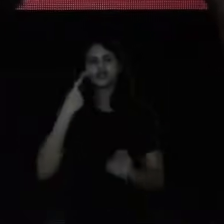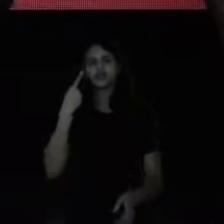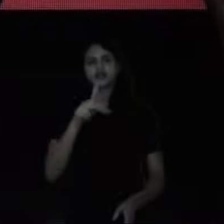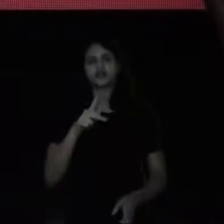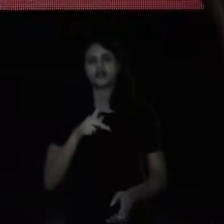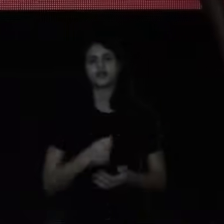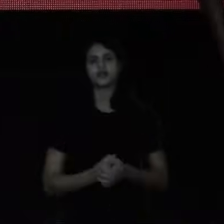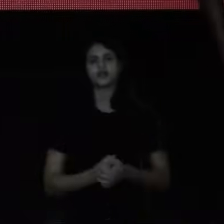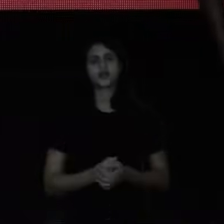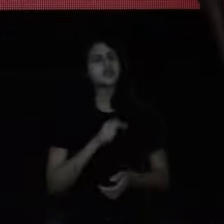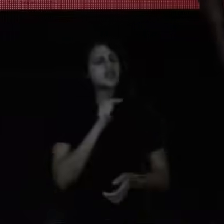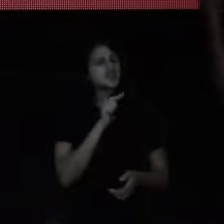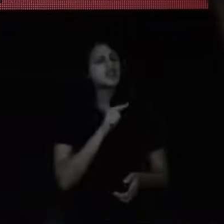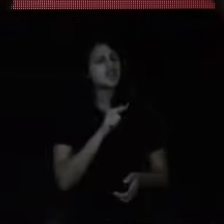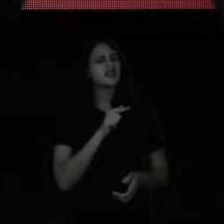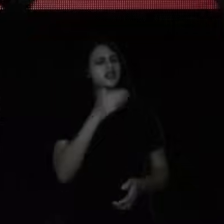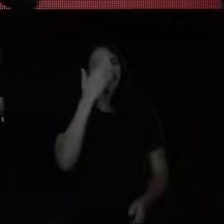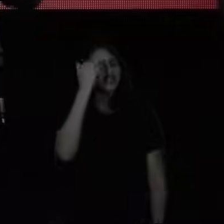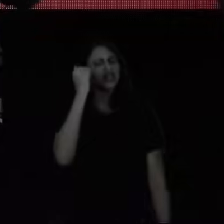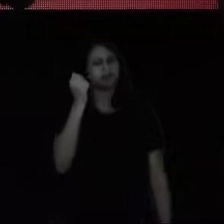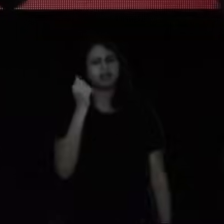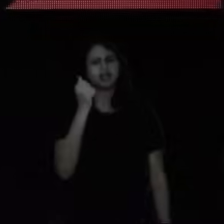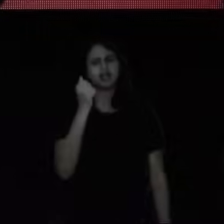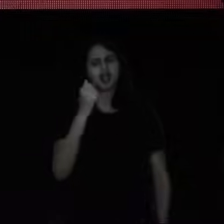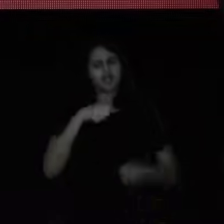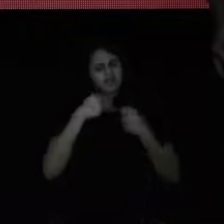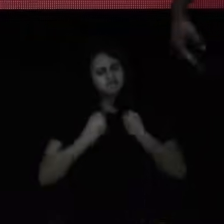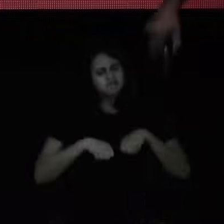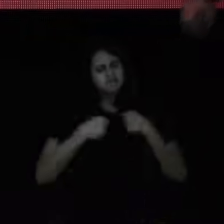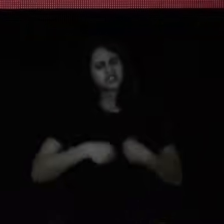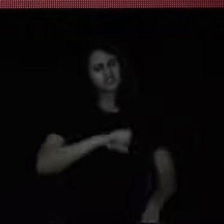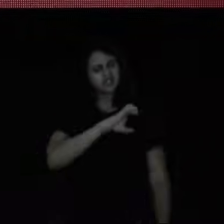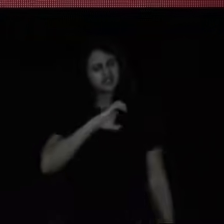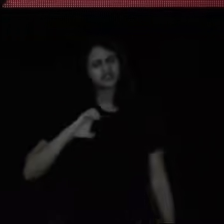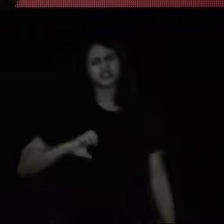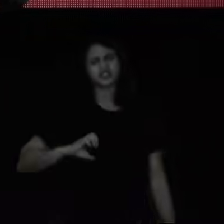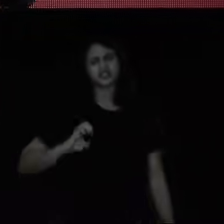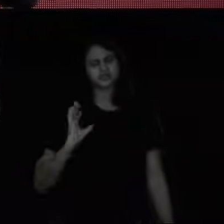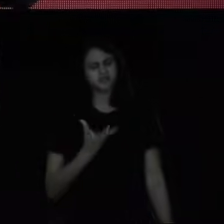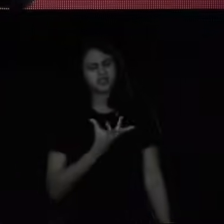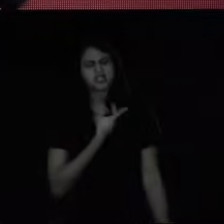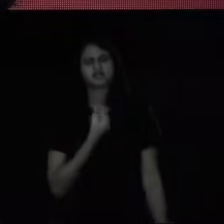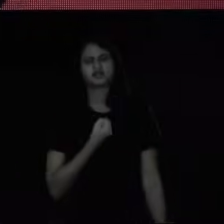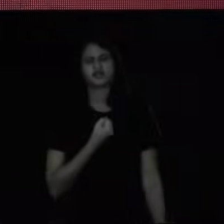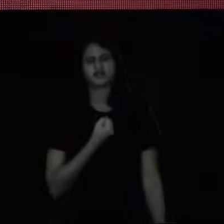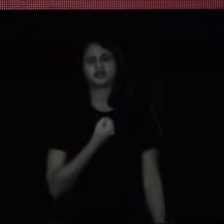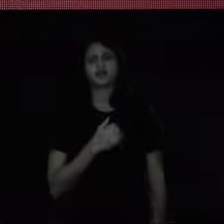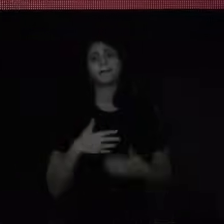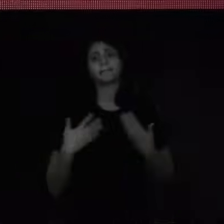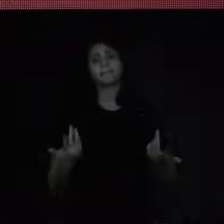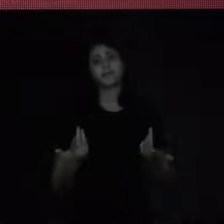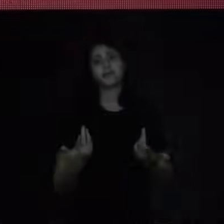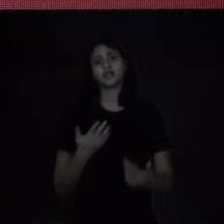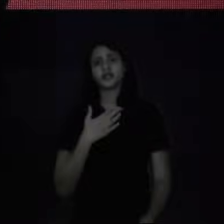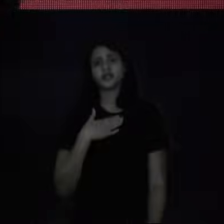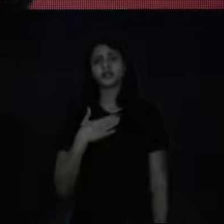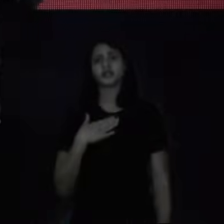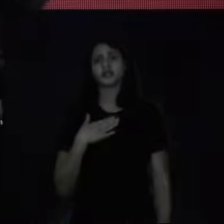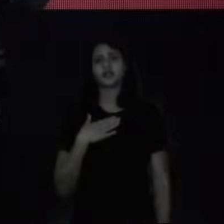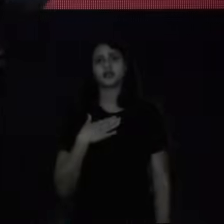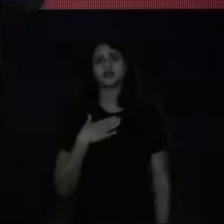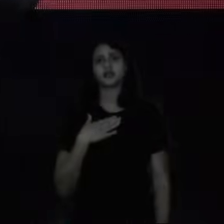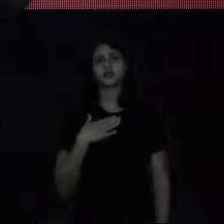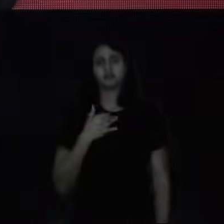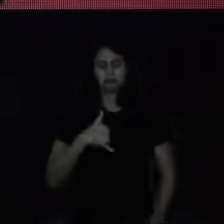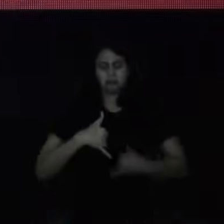assaltante sabia o quanto ele precisava de Cristo para salvá-lo dos seus pecados. Mas olha para mim, eu sempre fui